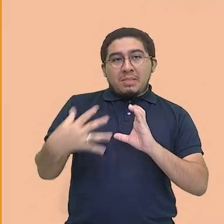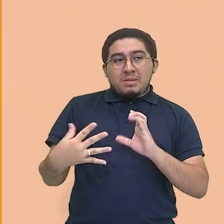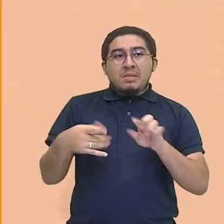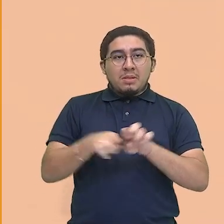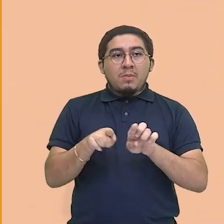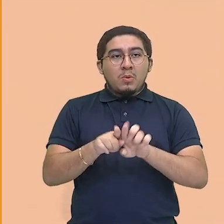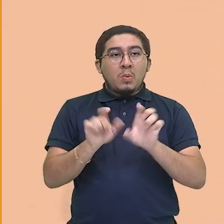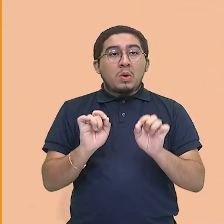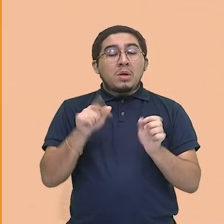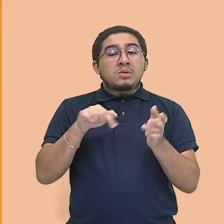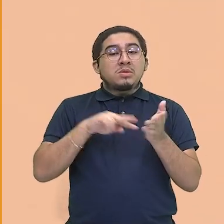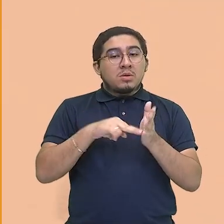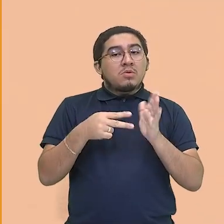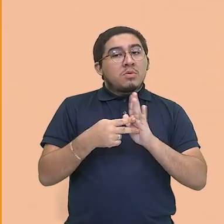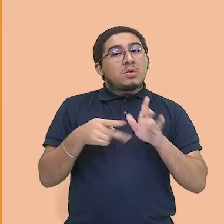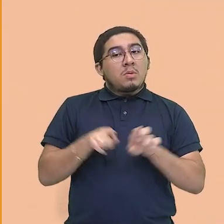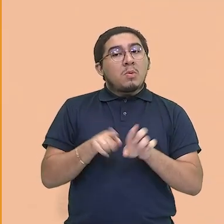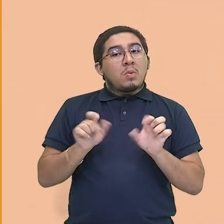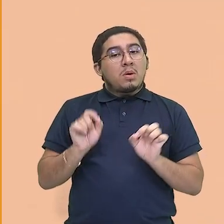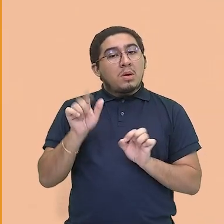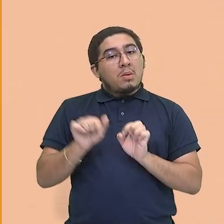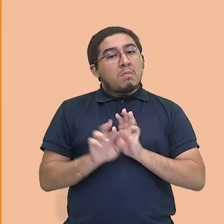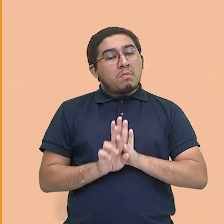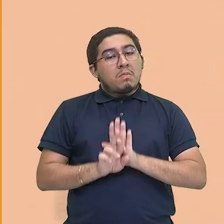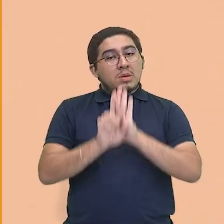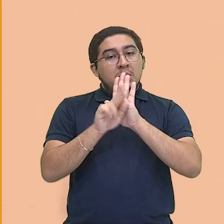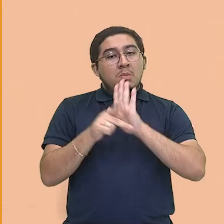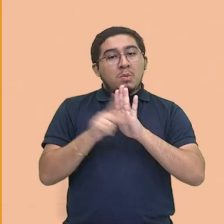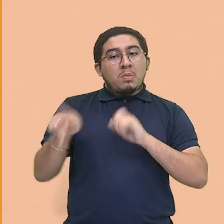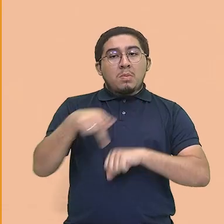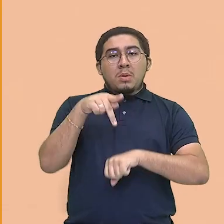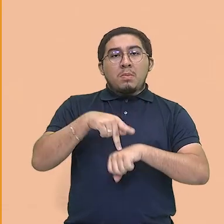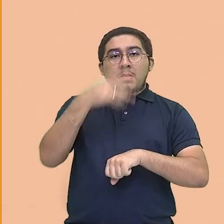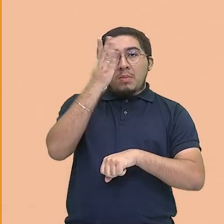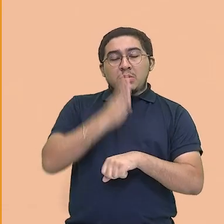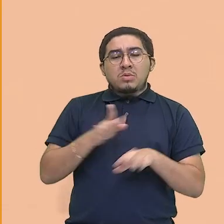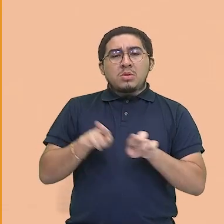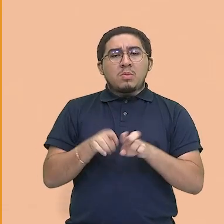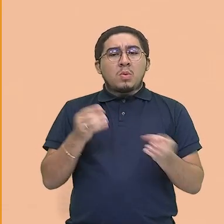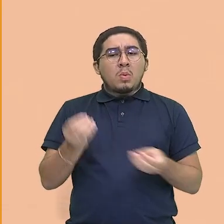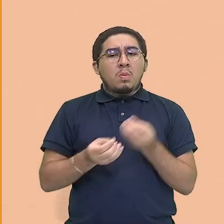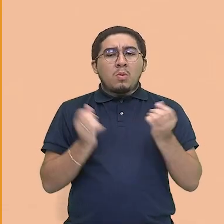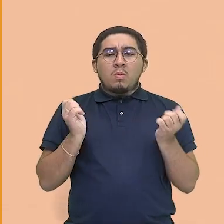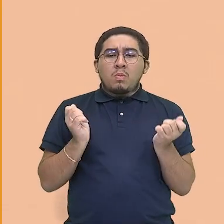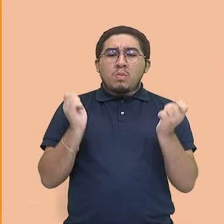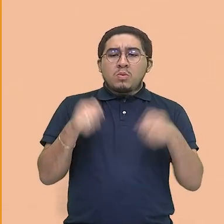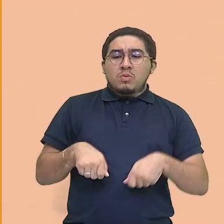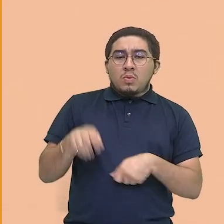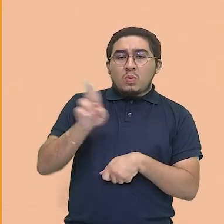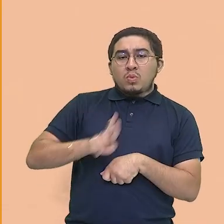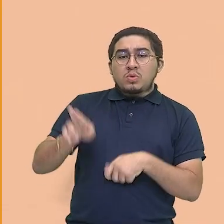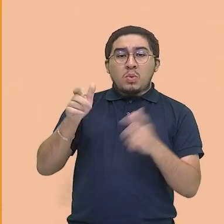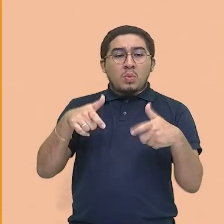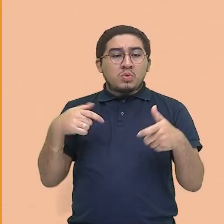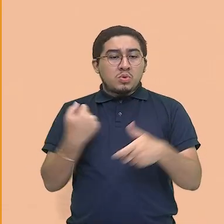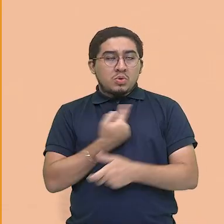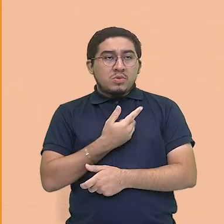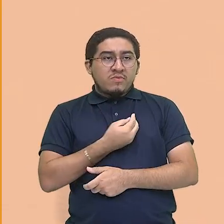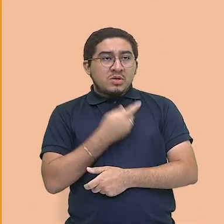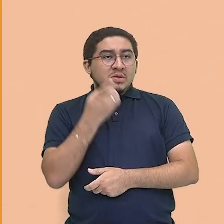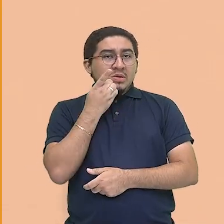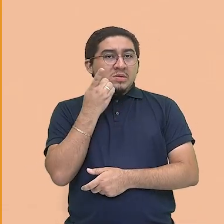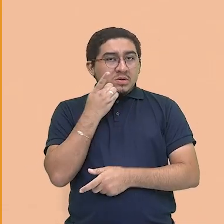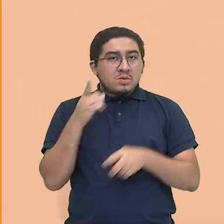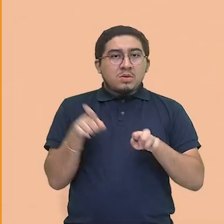elas significam, o que elas representam para o Brasil, como podem ser utilizadas na nossa vida